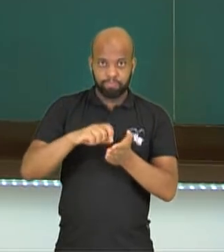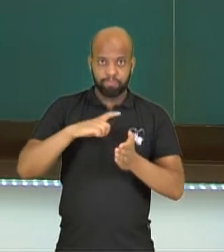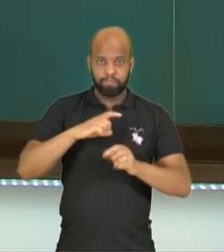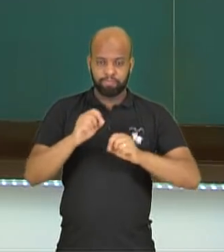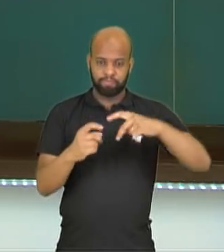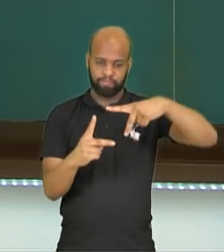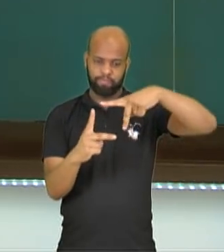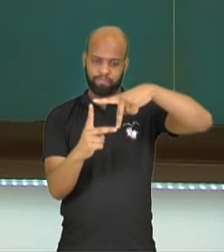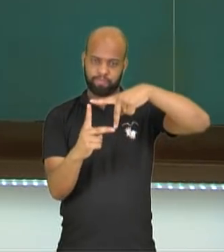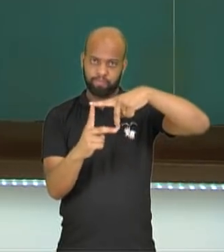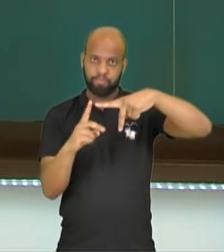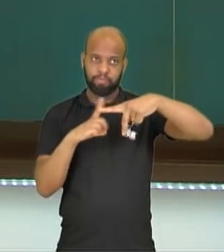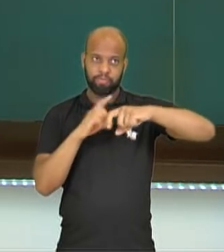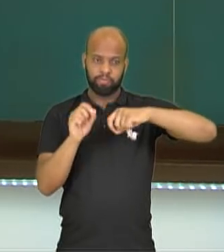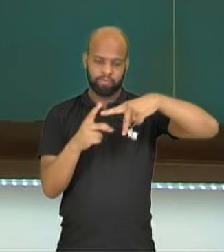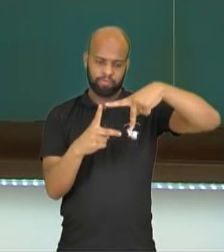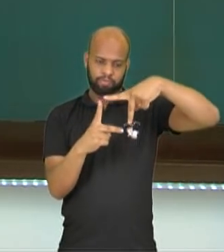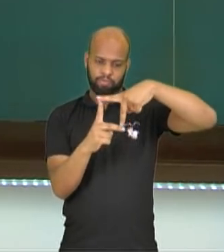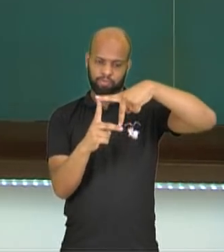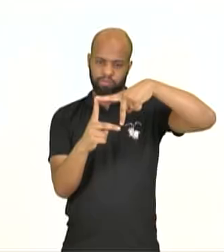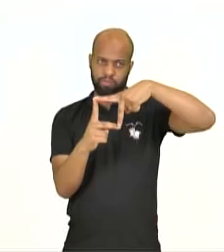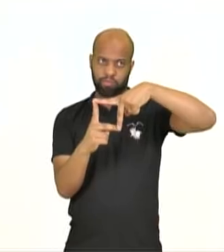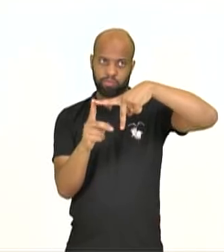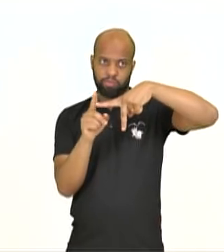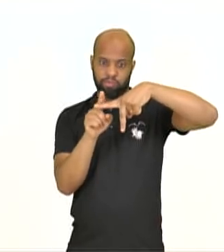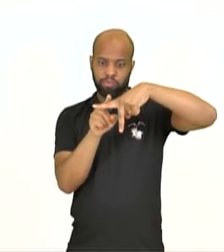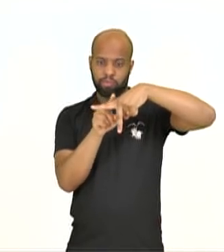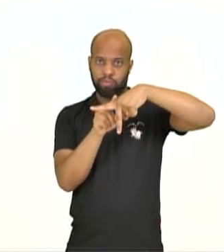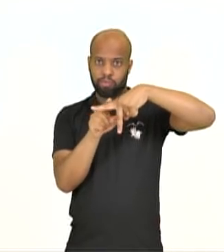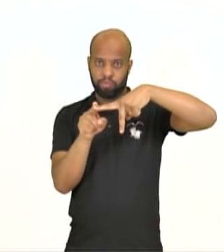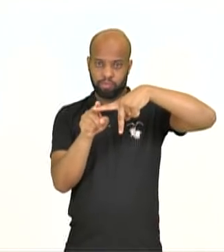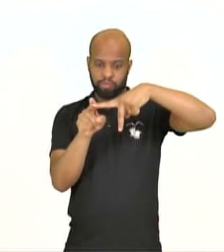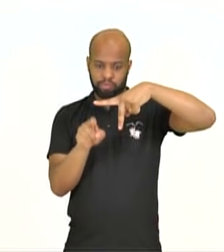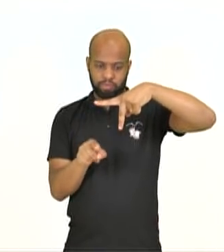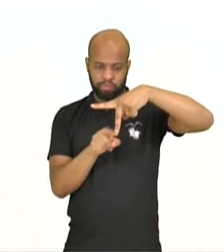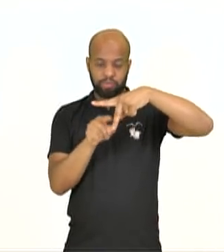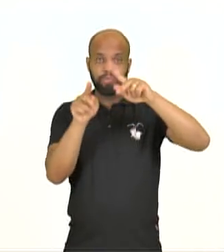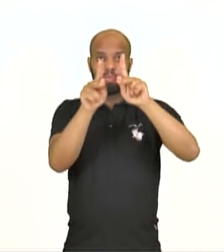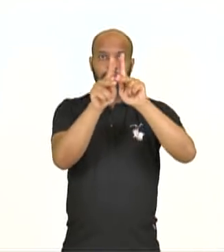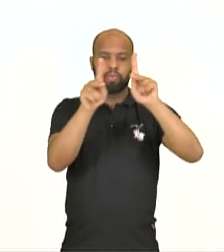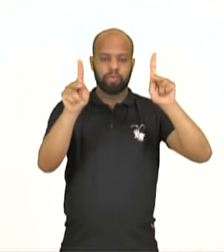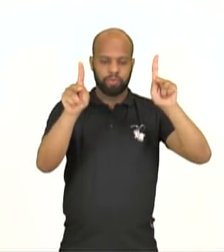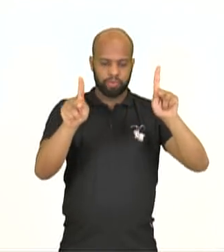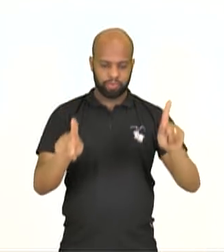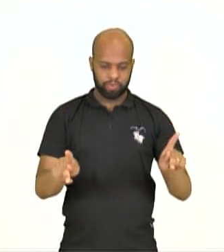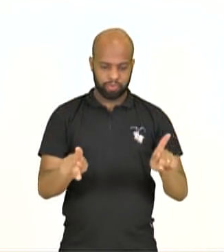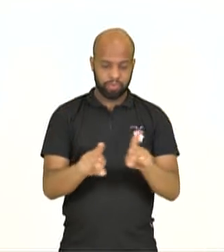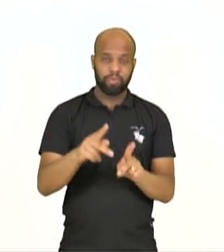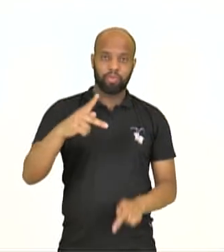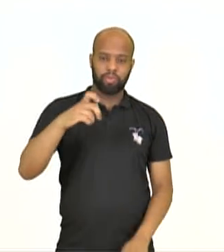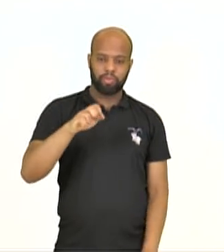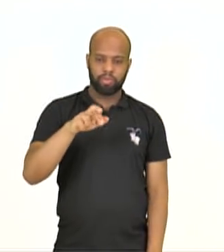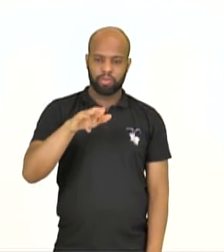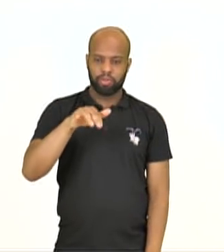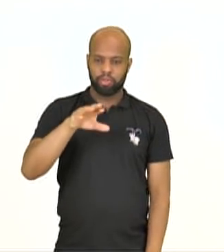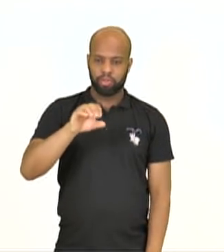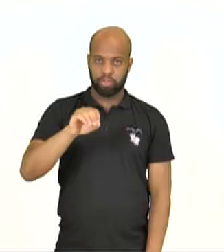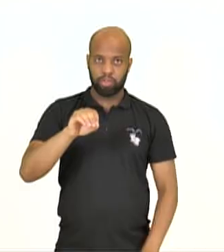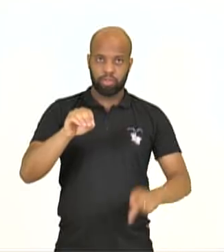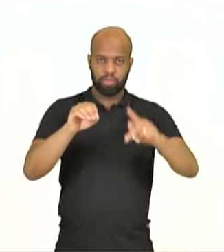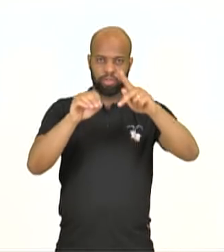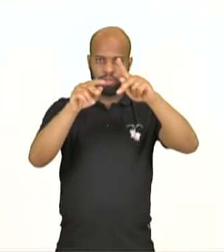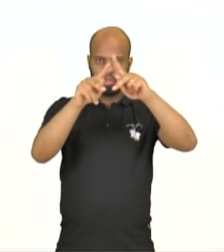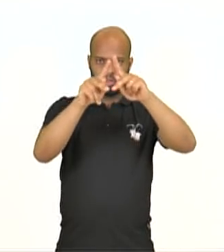tem 16 centímetros de lado, ok? De lado. De perímetro, ok? Perímetro. É correto afirmar que a área